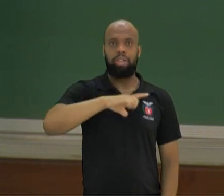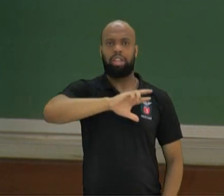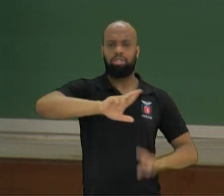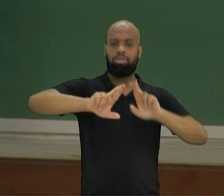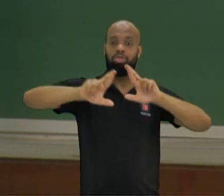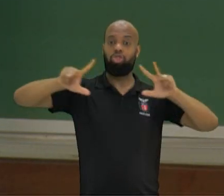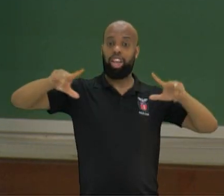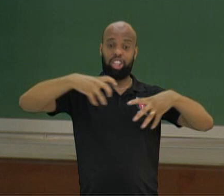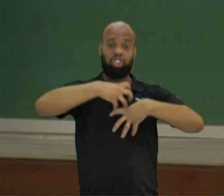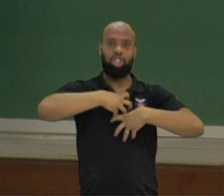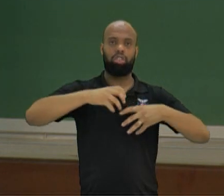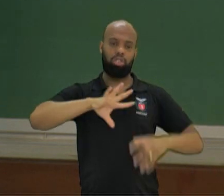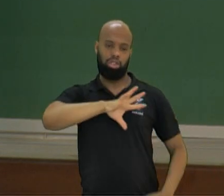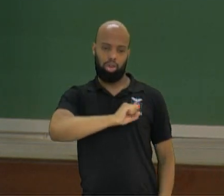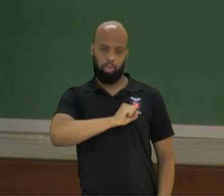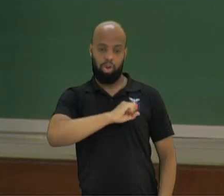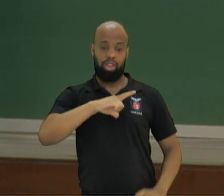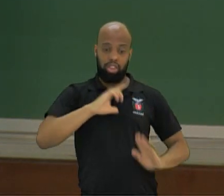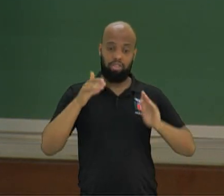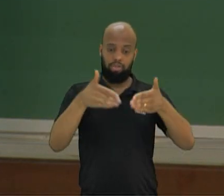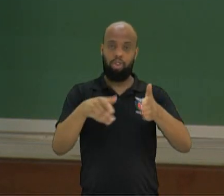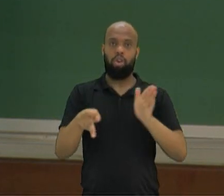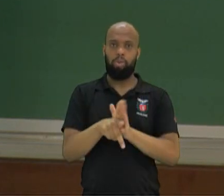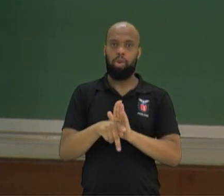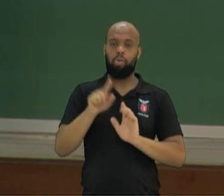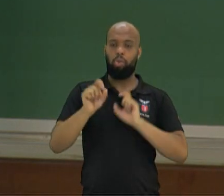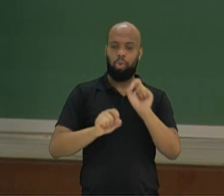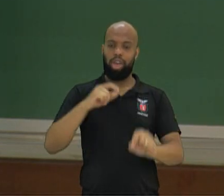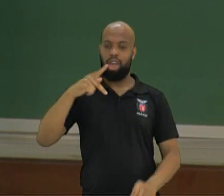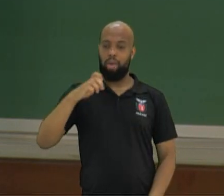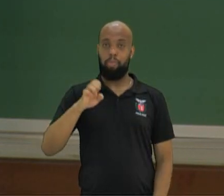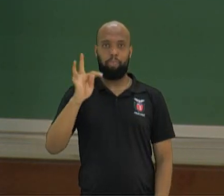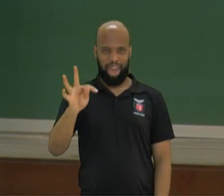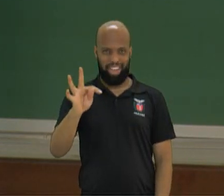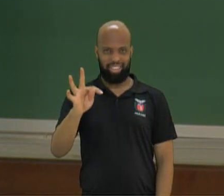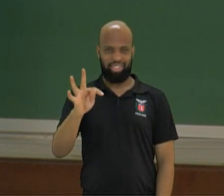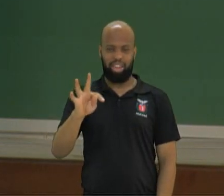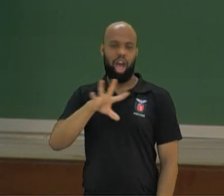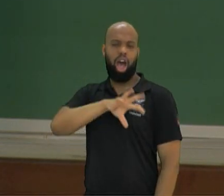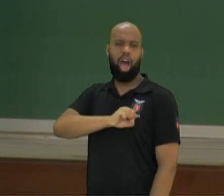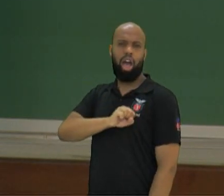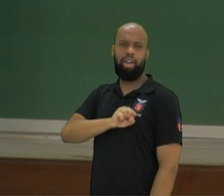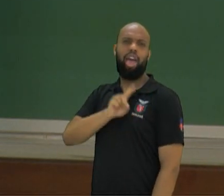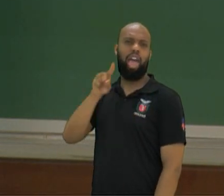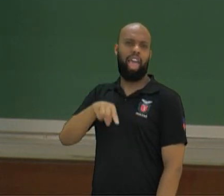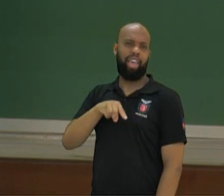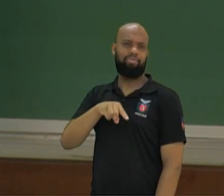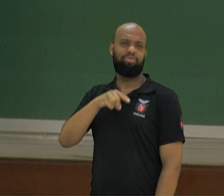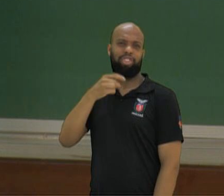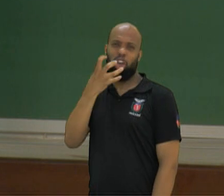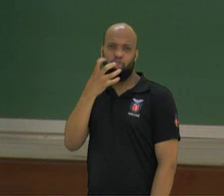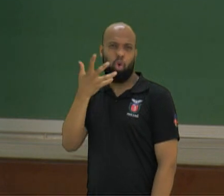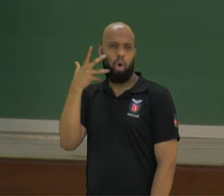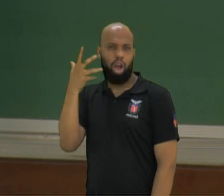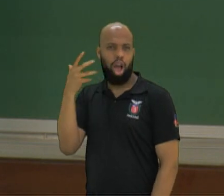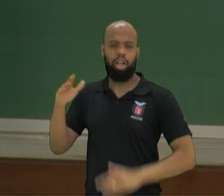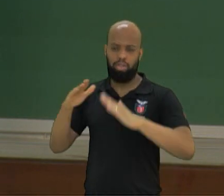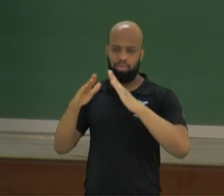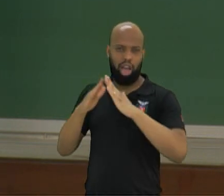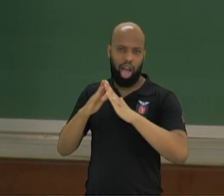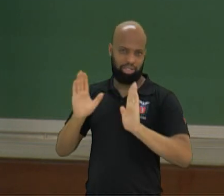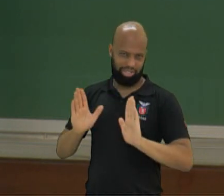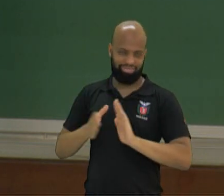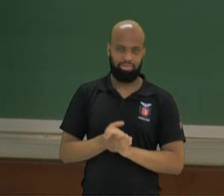de amor, no caso a gente focou mais ali no pet love, né, no amor pelos animais de estimação. Tivemos a leitura e